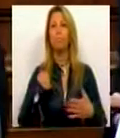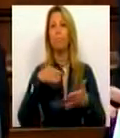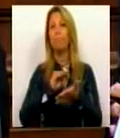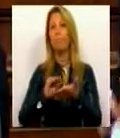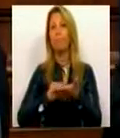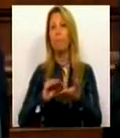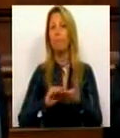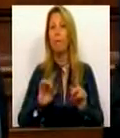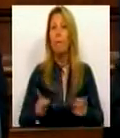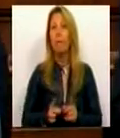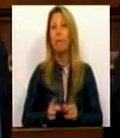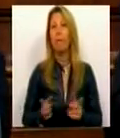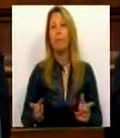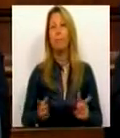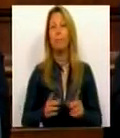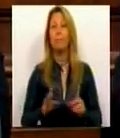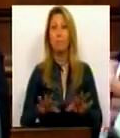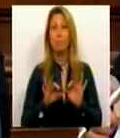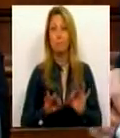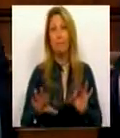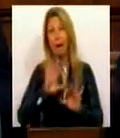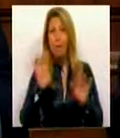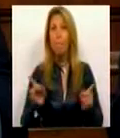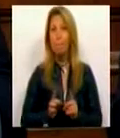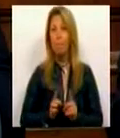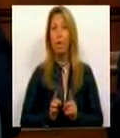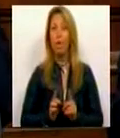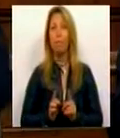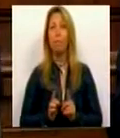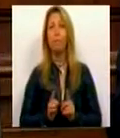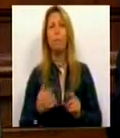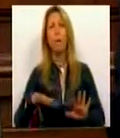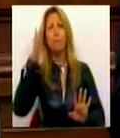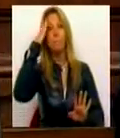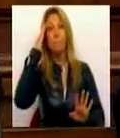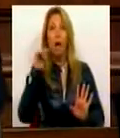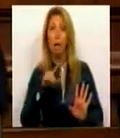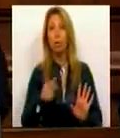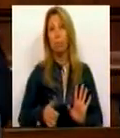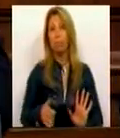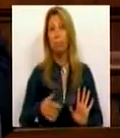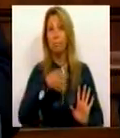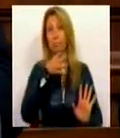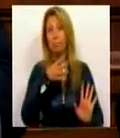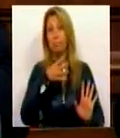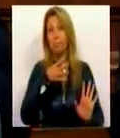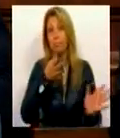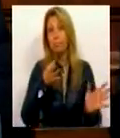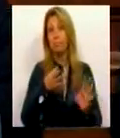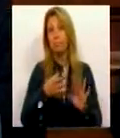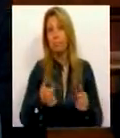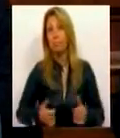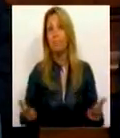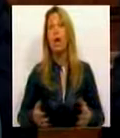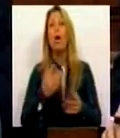uma recensão que será, pela natureza das coisas, relativamente breve, mas que penso se justifica, sobre a